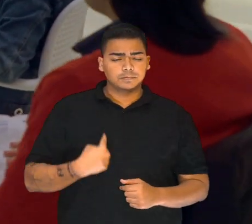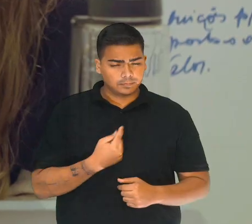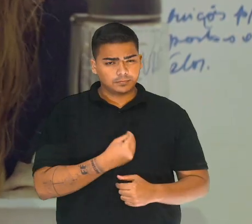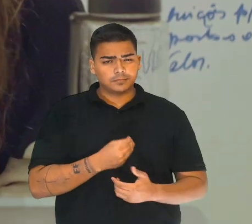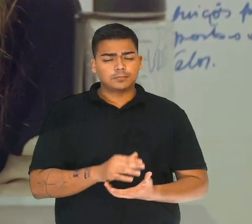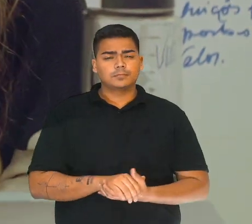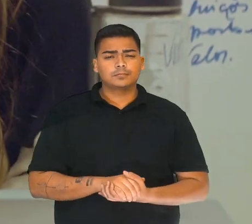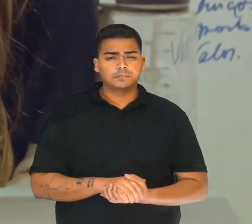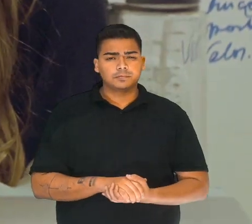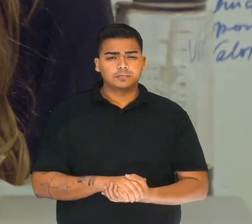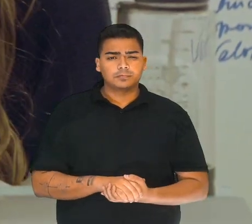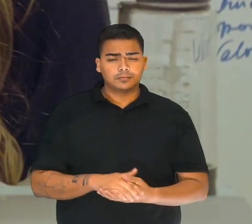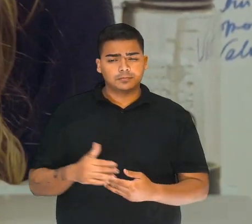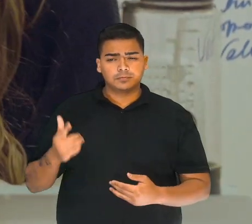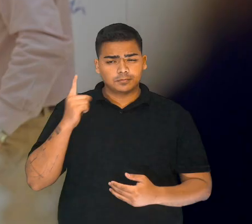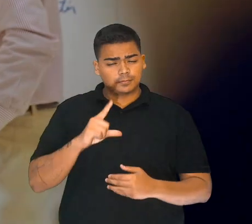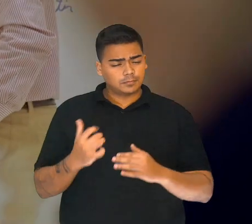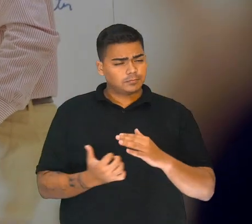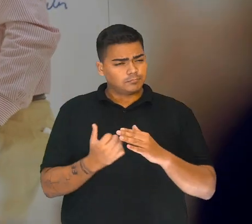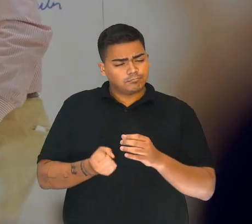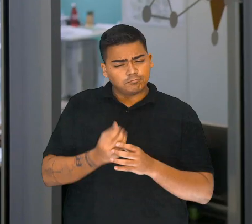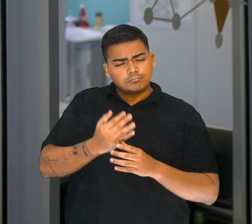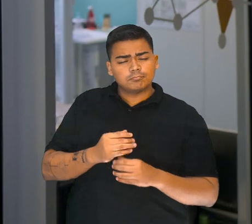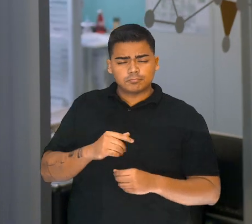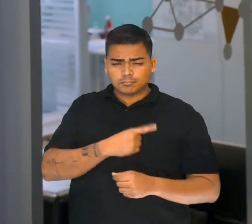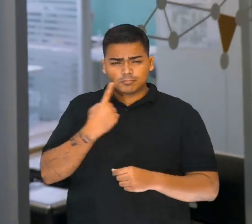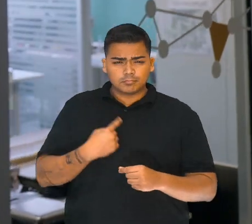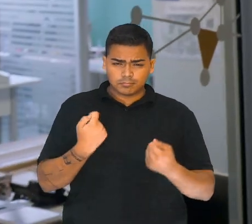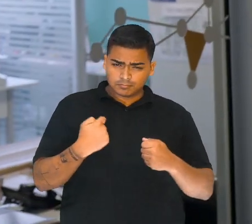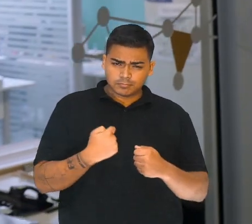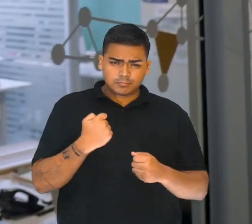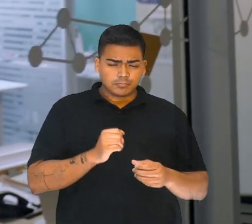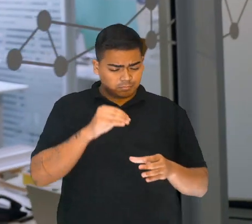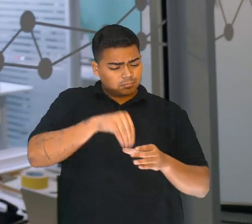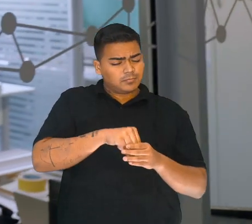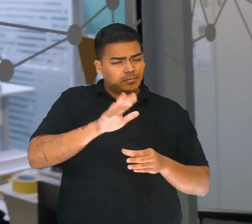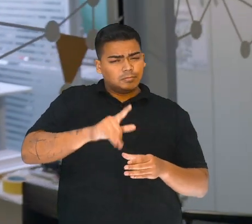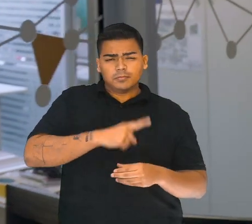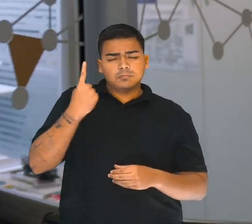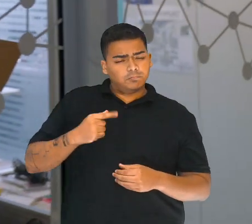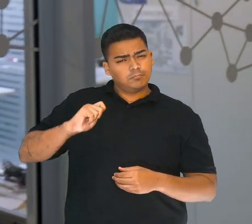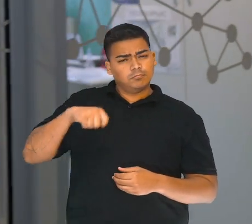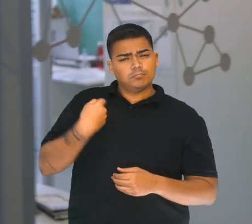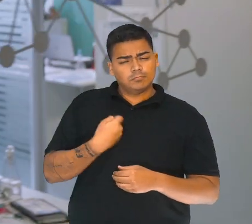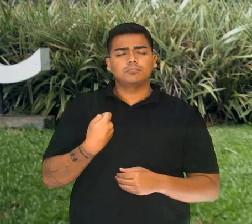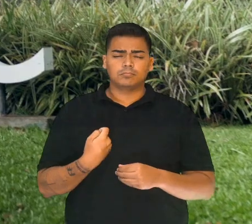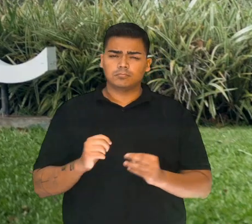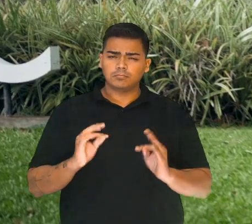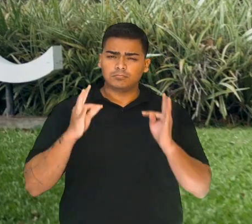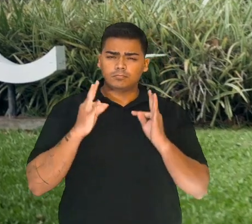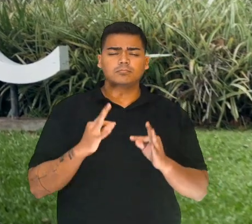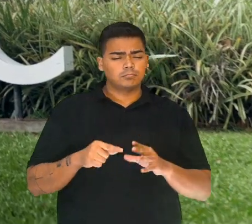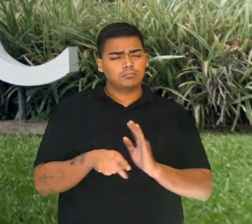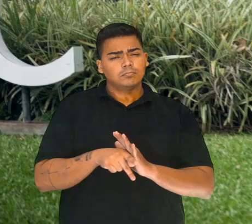atuamos. Para que faça sentido ali o item 3 depois. Mais do que estar dentro, nós somos um parque científico e tecnológico de